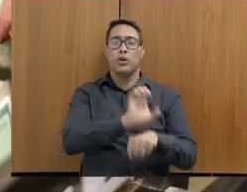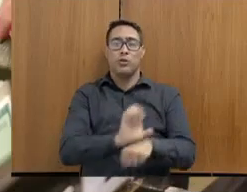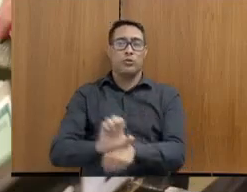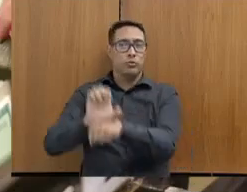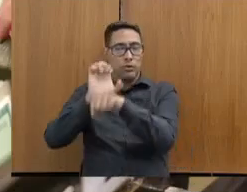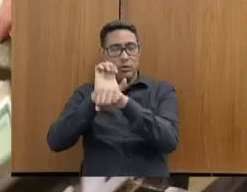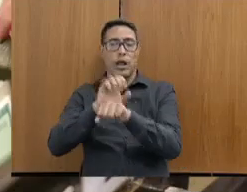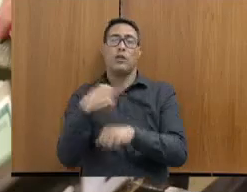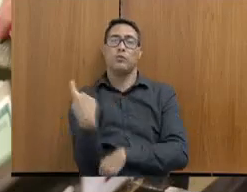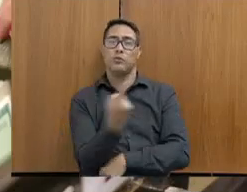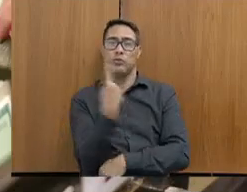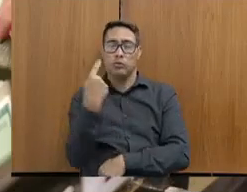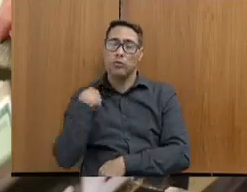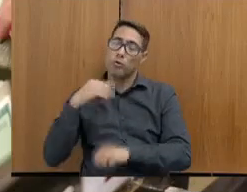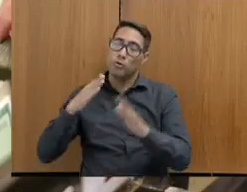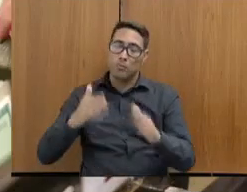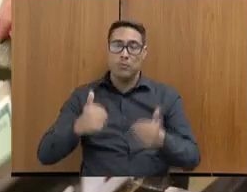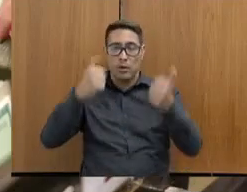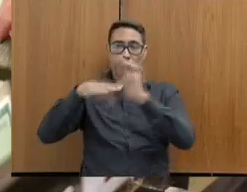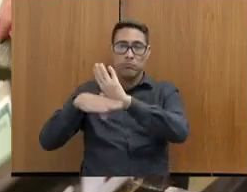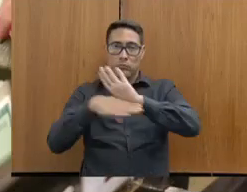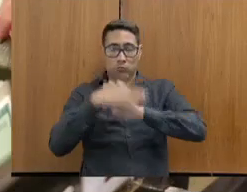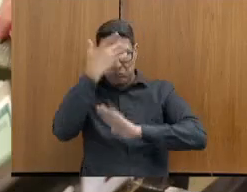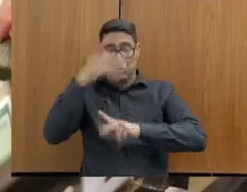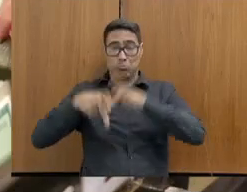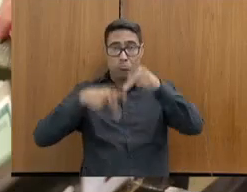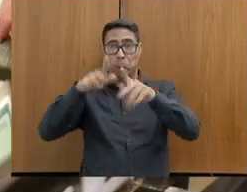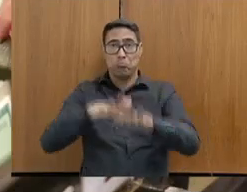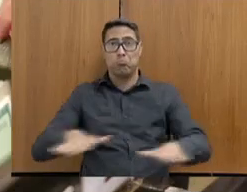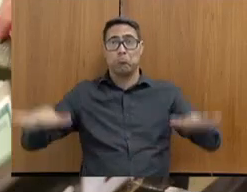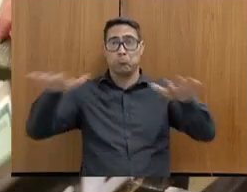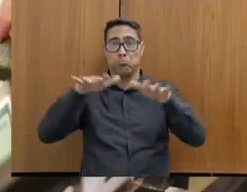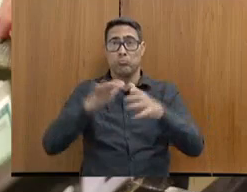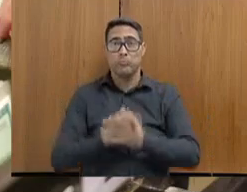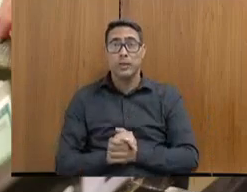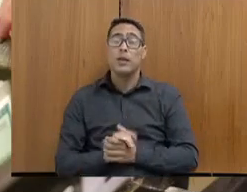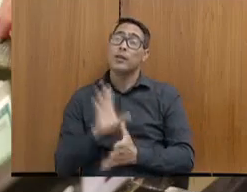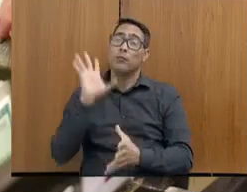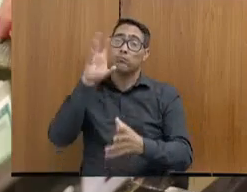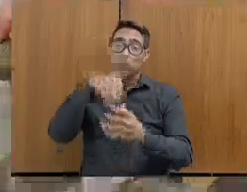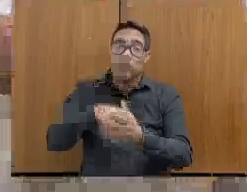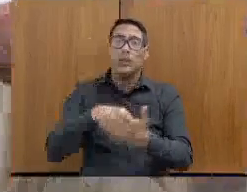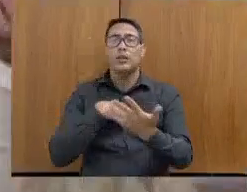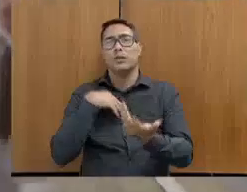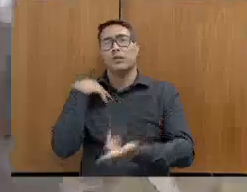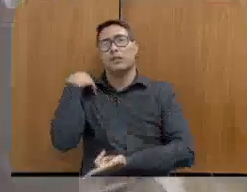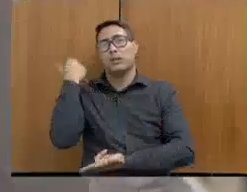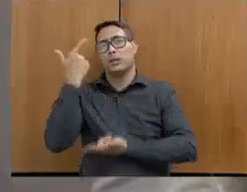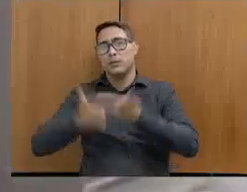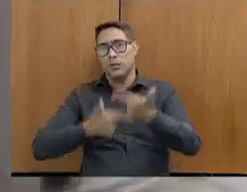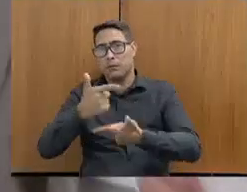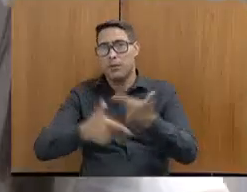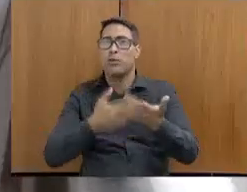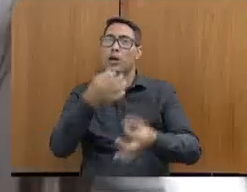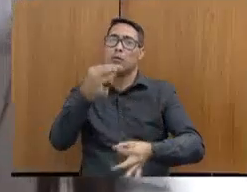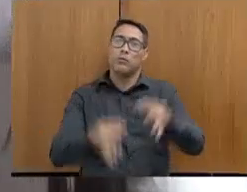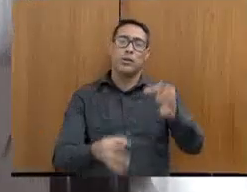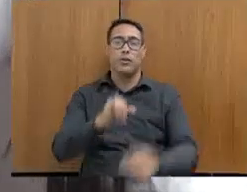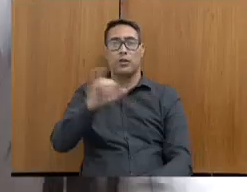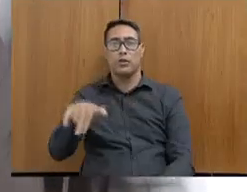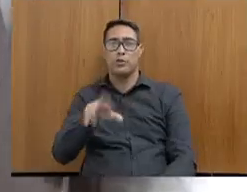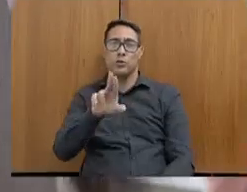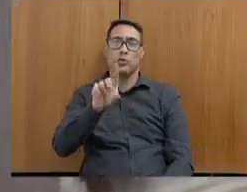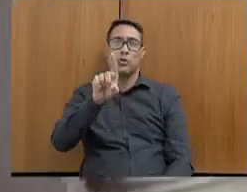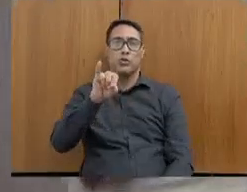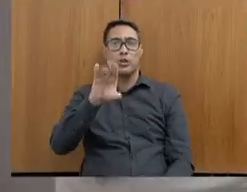para preservação da ordem pública e da incolumidade das pessoas e do patrimônio Então dentro da atividade de polícia judiciária é que a nossa premissa maior